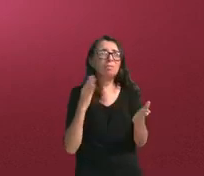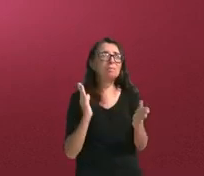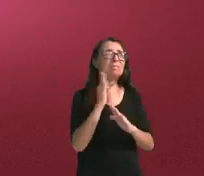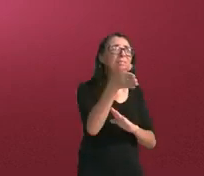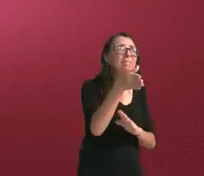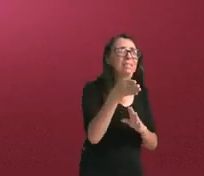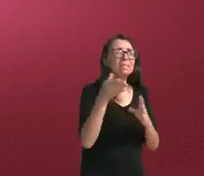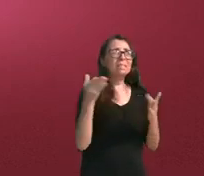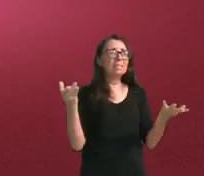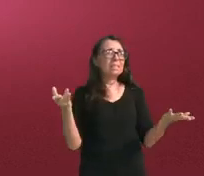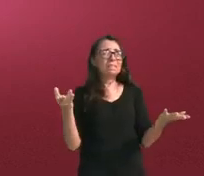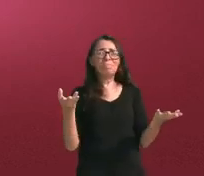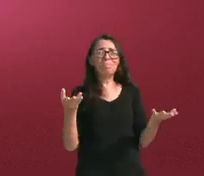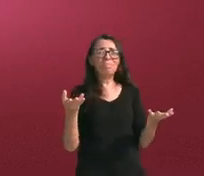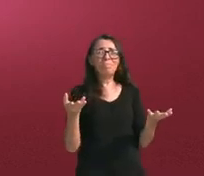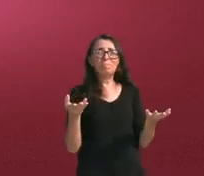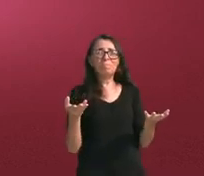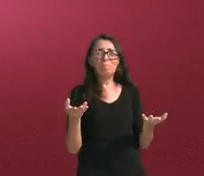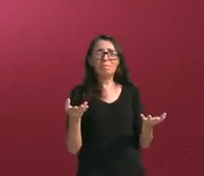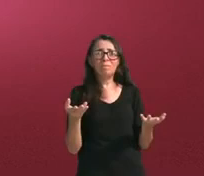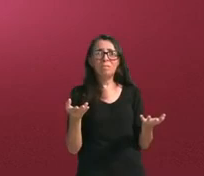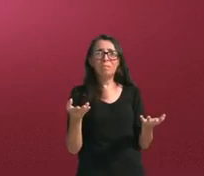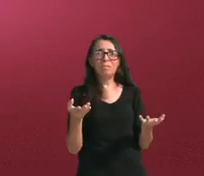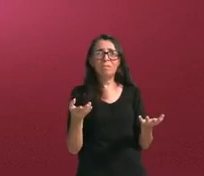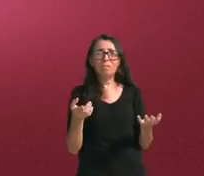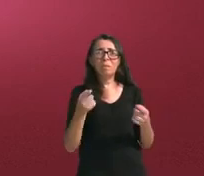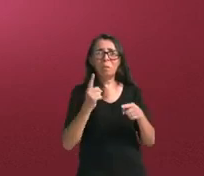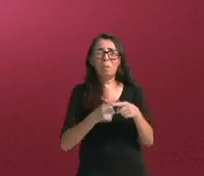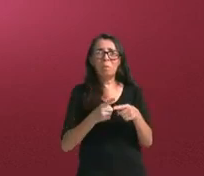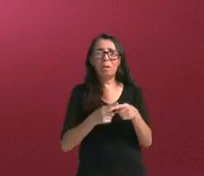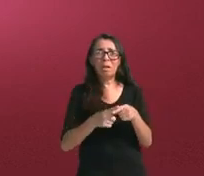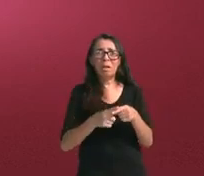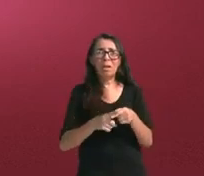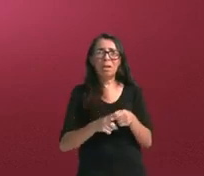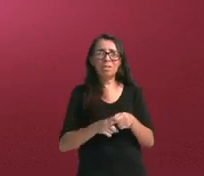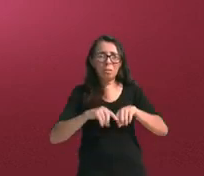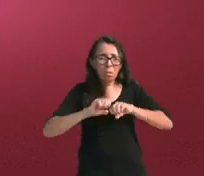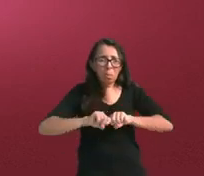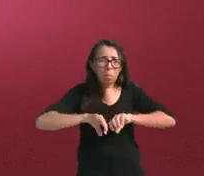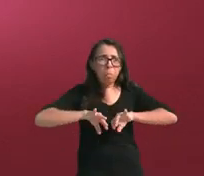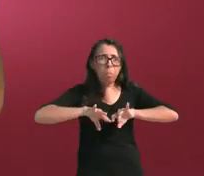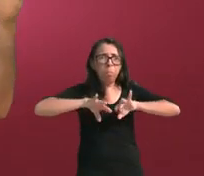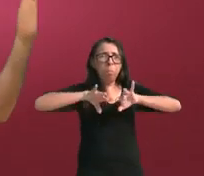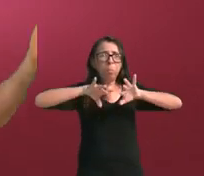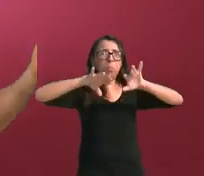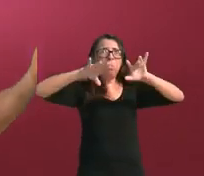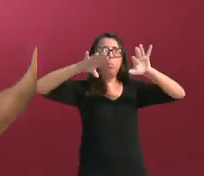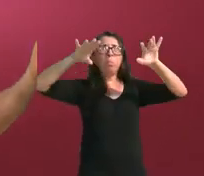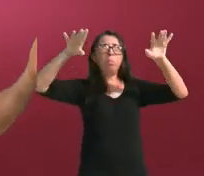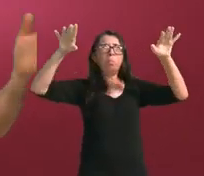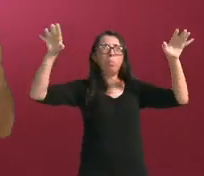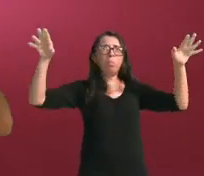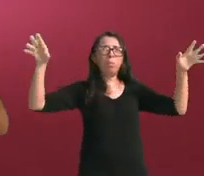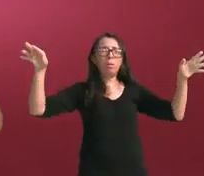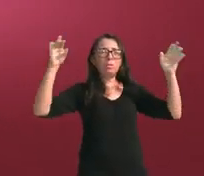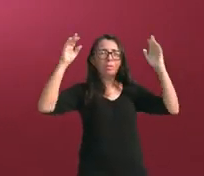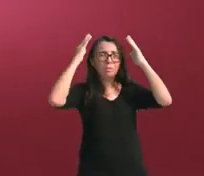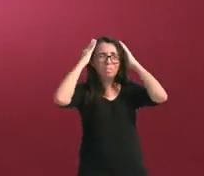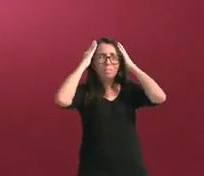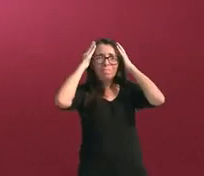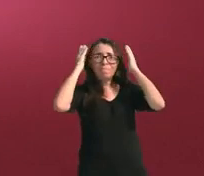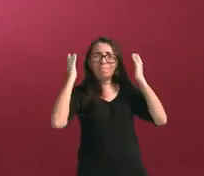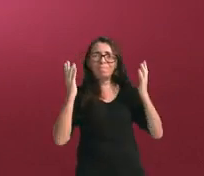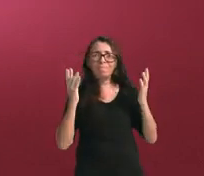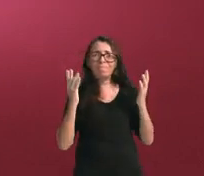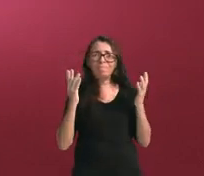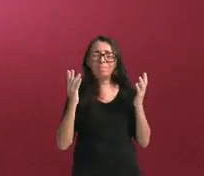Deus, acontecer uma situação embaraçosa, de perigo, mas nós temos que estar seguro naquele que nos fortalece. A gente vai saber